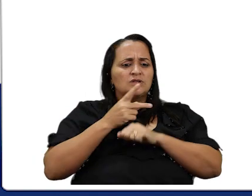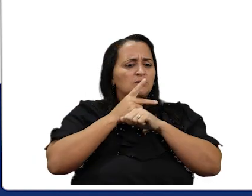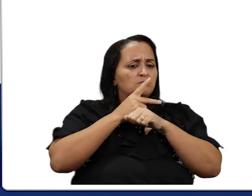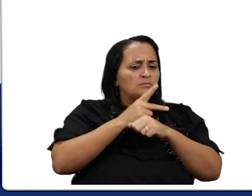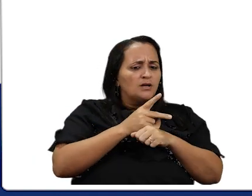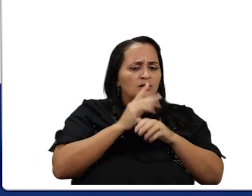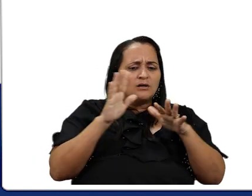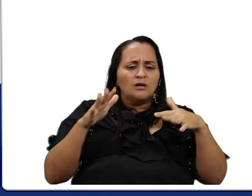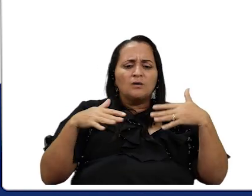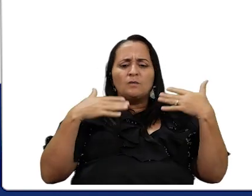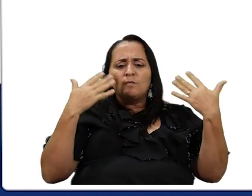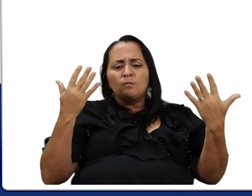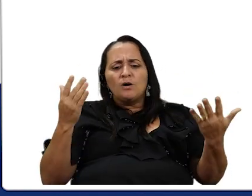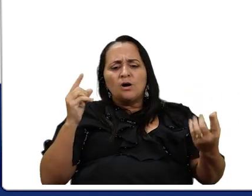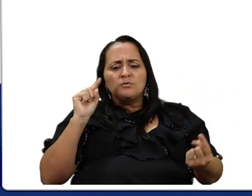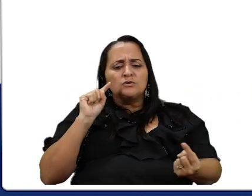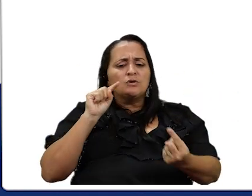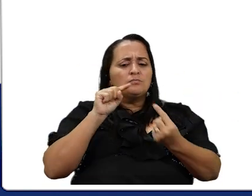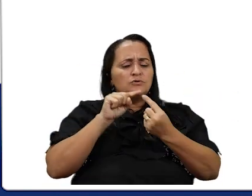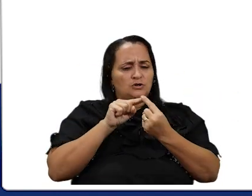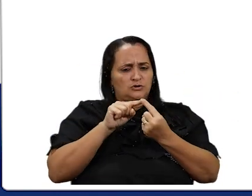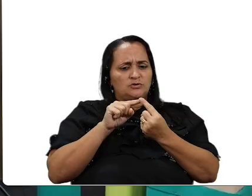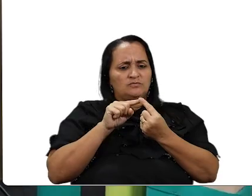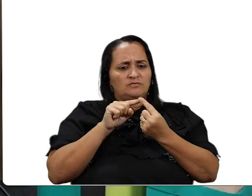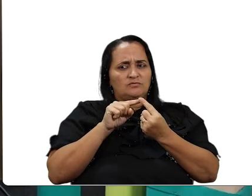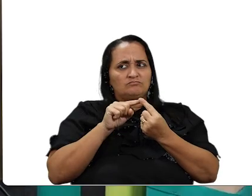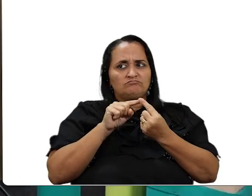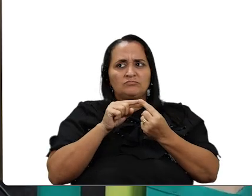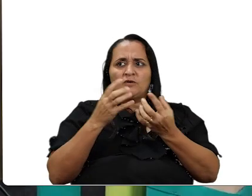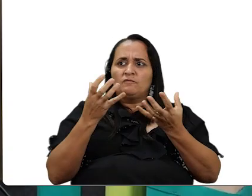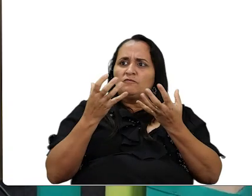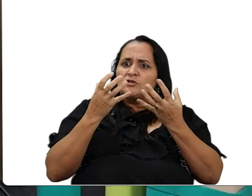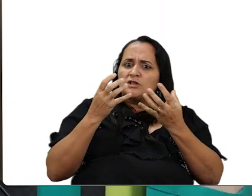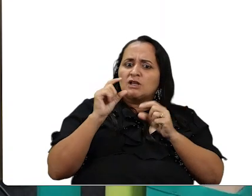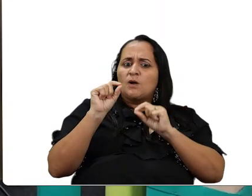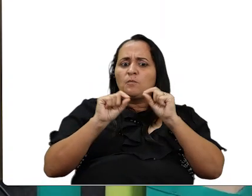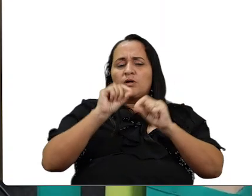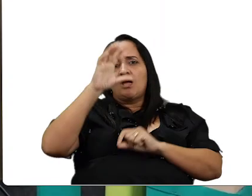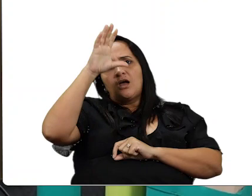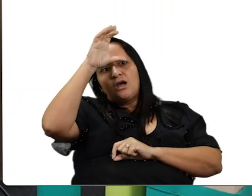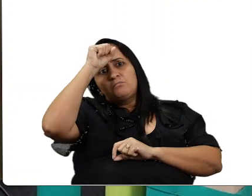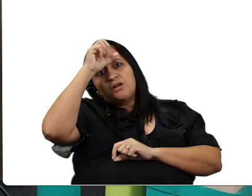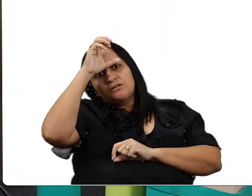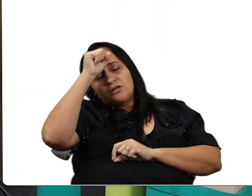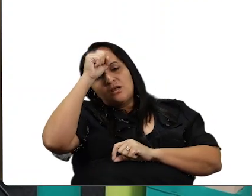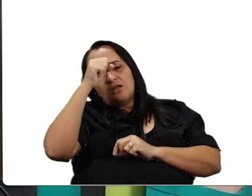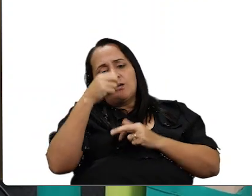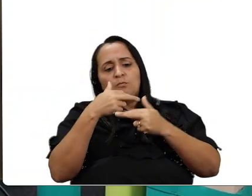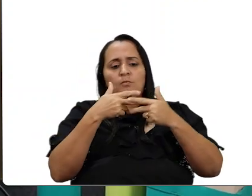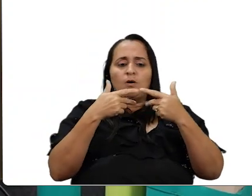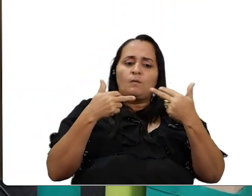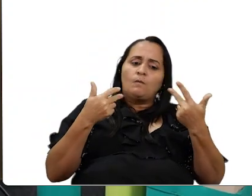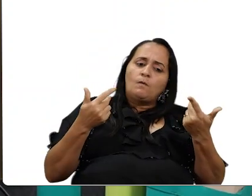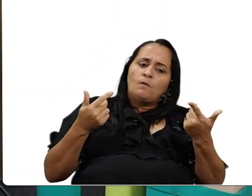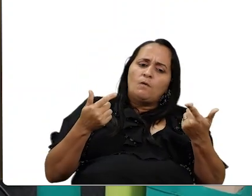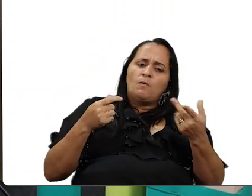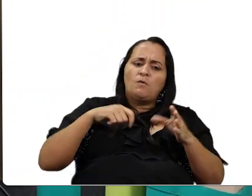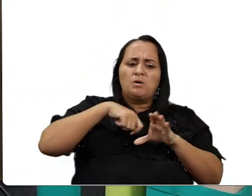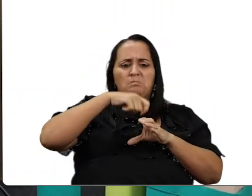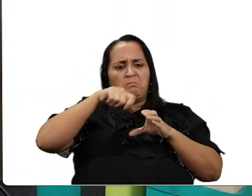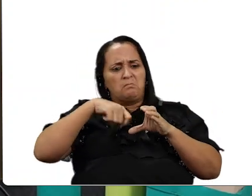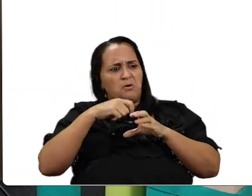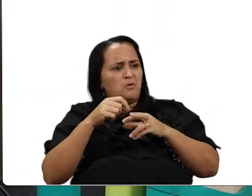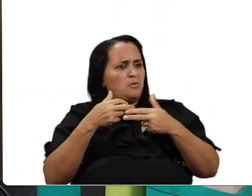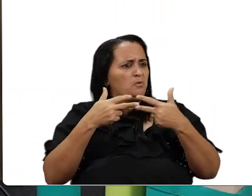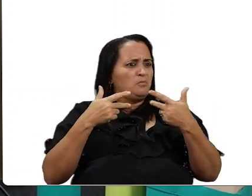é o seu objetivo em fazer isso? Você quer aprender alguma coisa, uma receita,